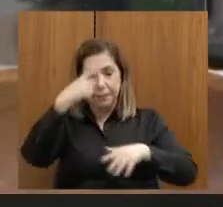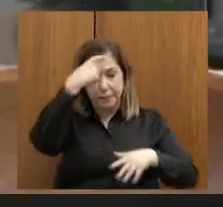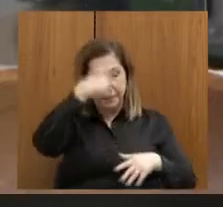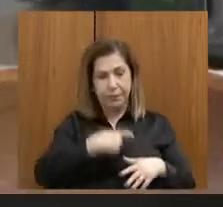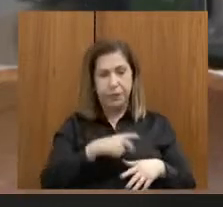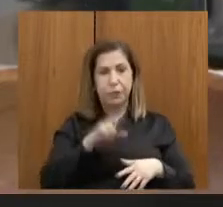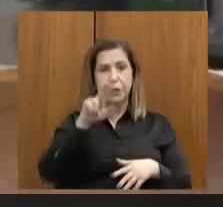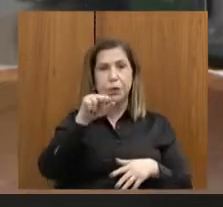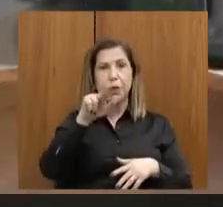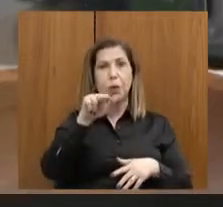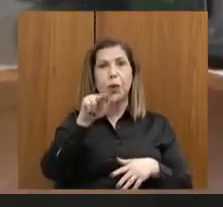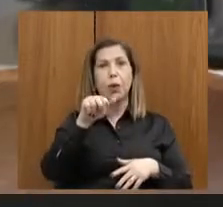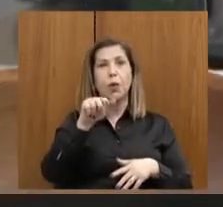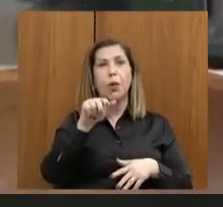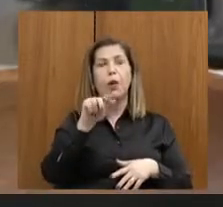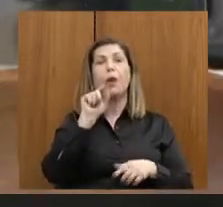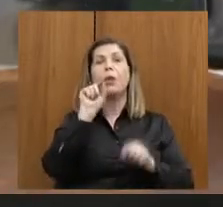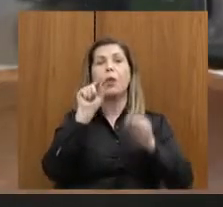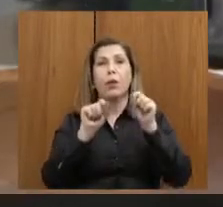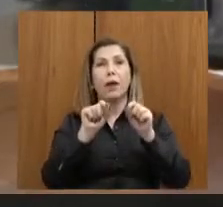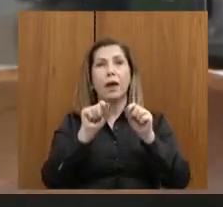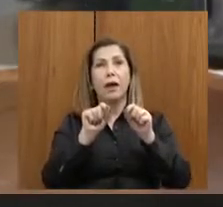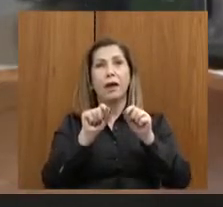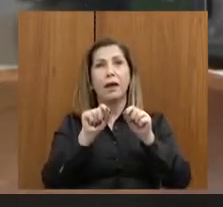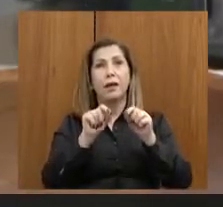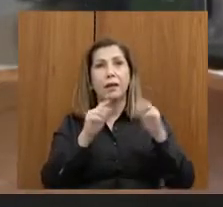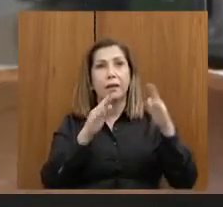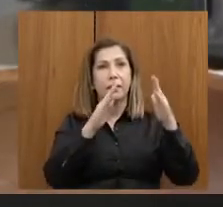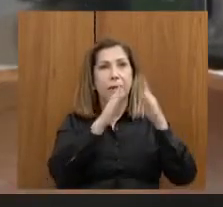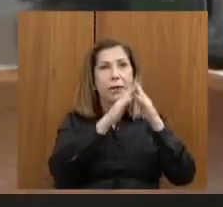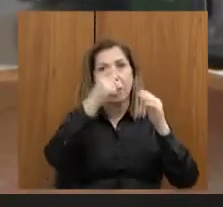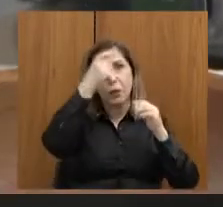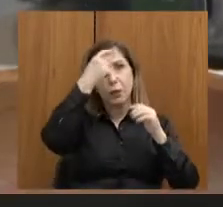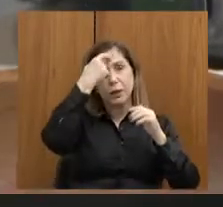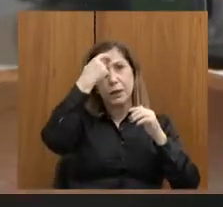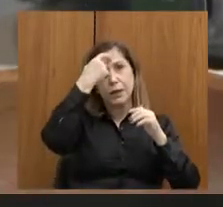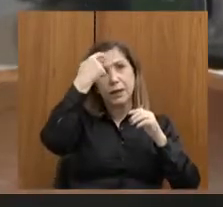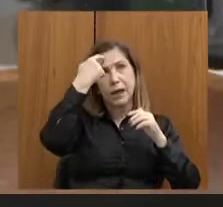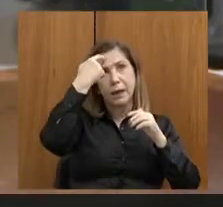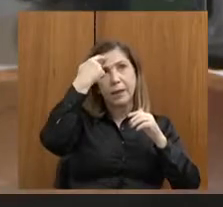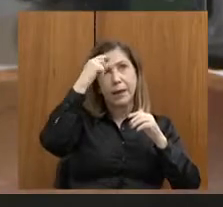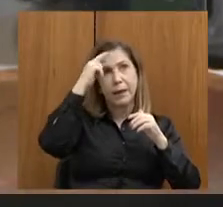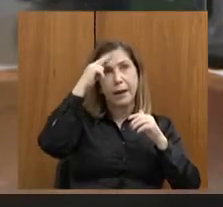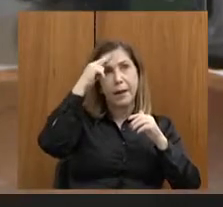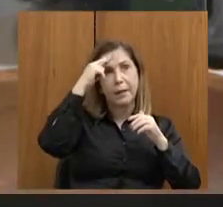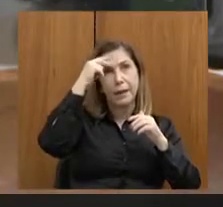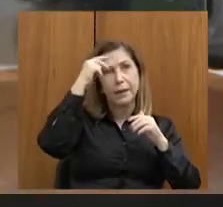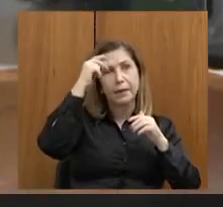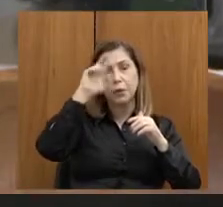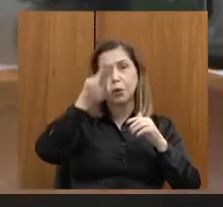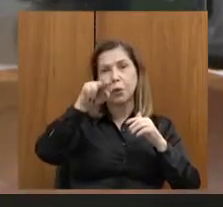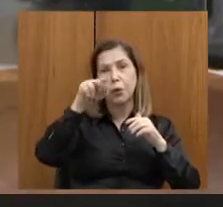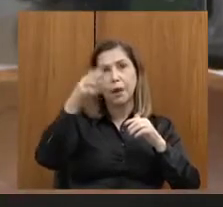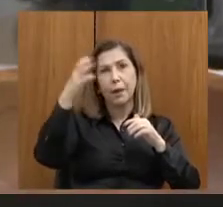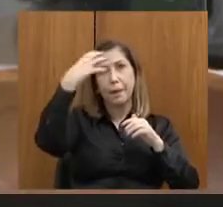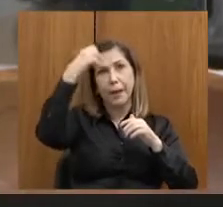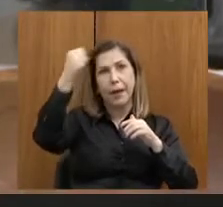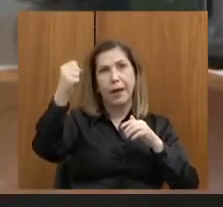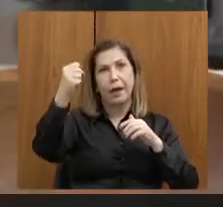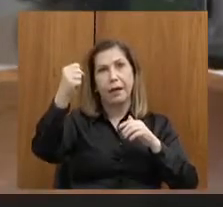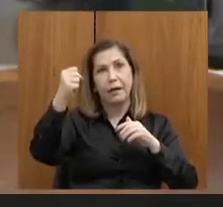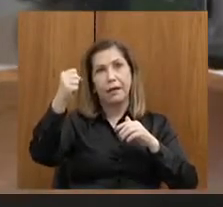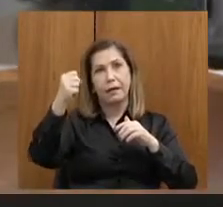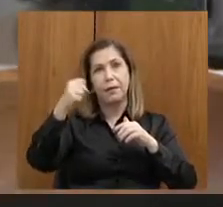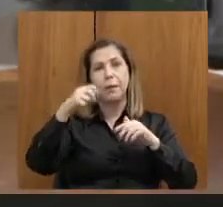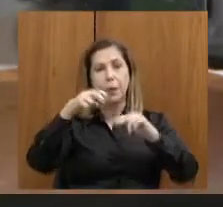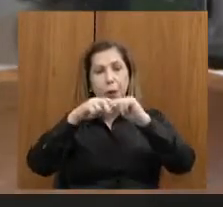eles jamais vai conseguir chegar tocar na nossas mentes Então a gente tem que vivenciar e honrar